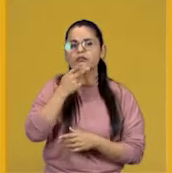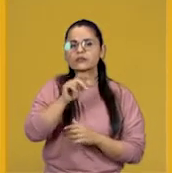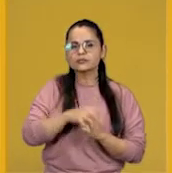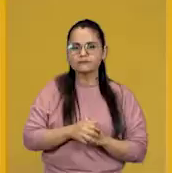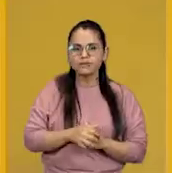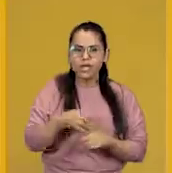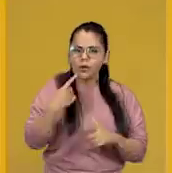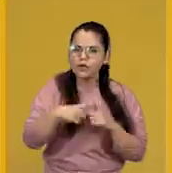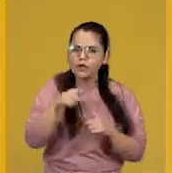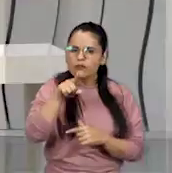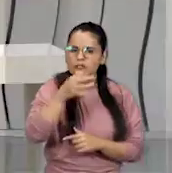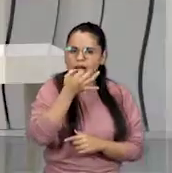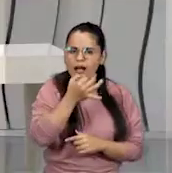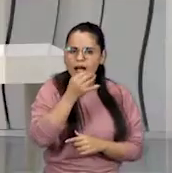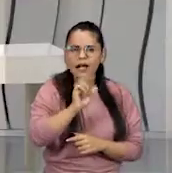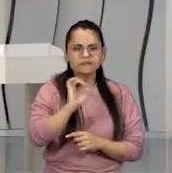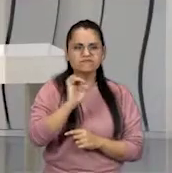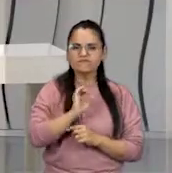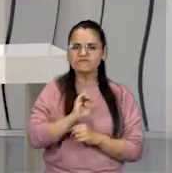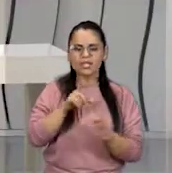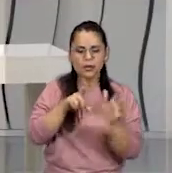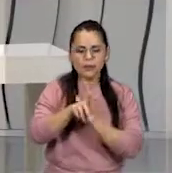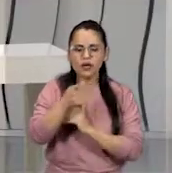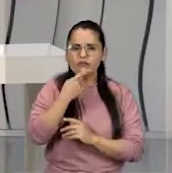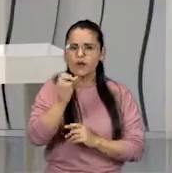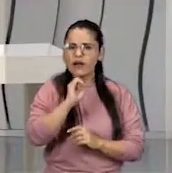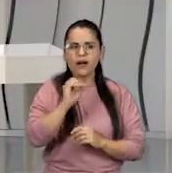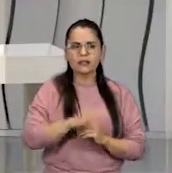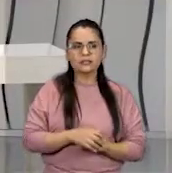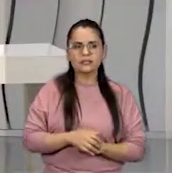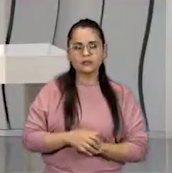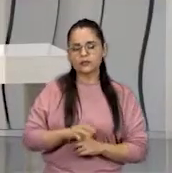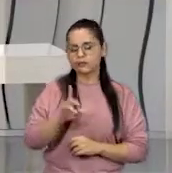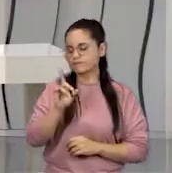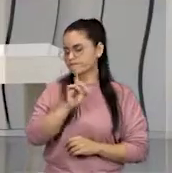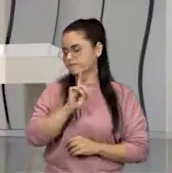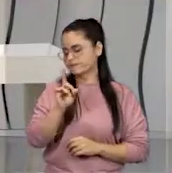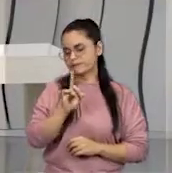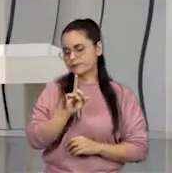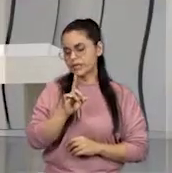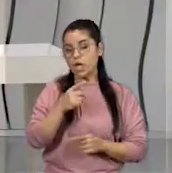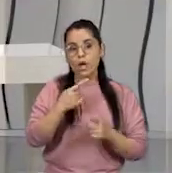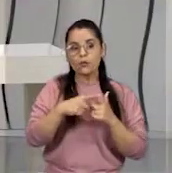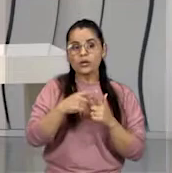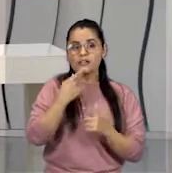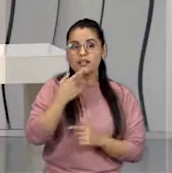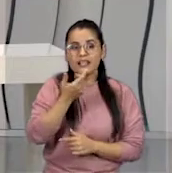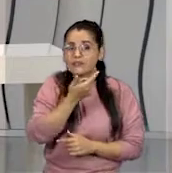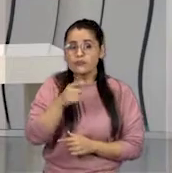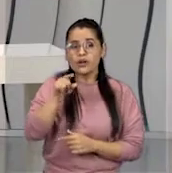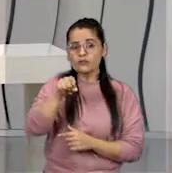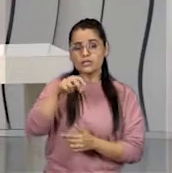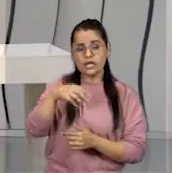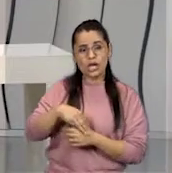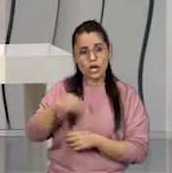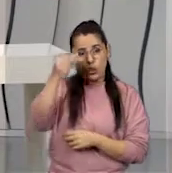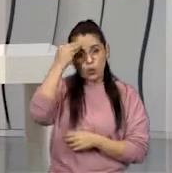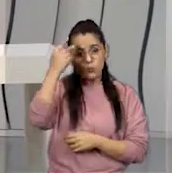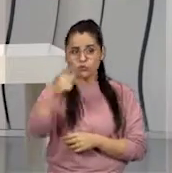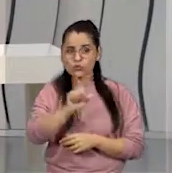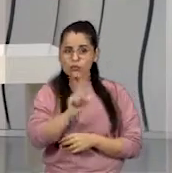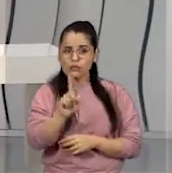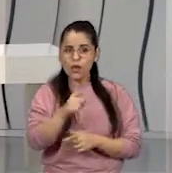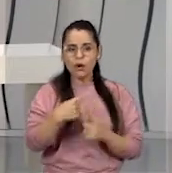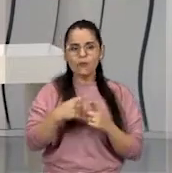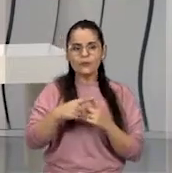não argumenta? Por que você não fala? E ele falou assim, não. Por que você não nega que não é você, que você não faz isso? Por quê? Porque